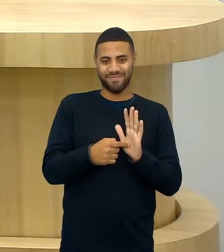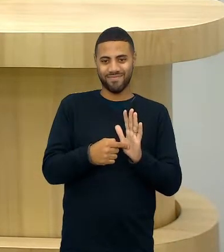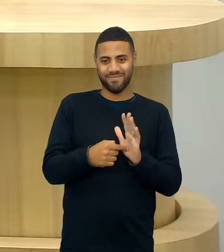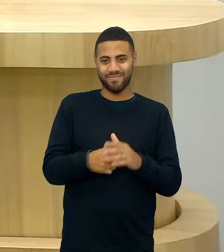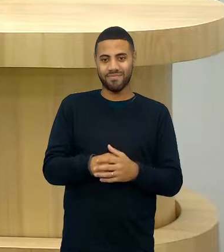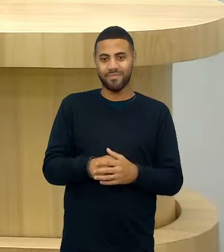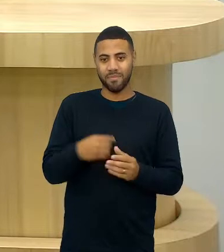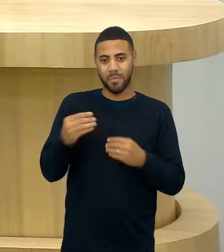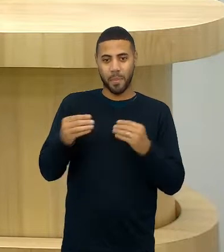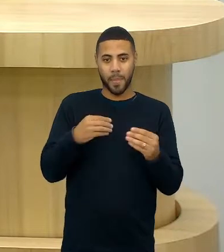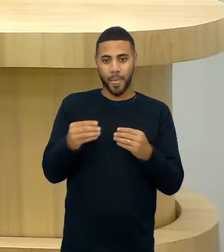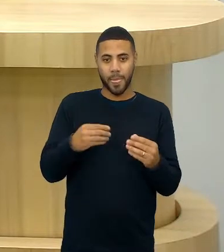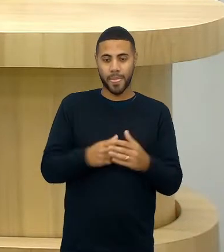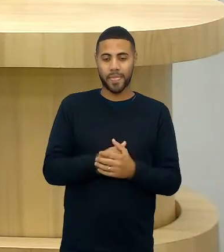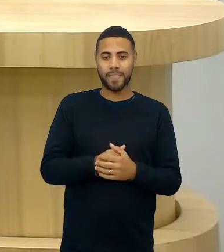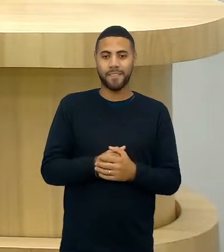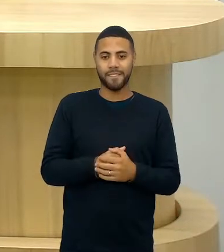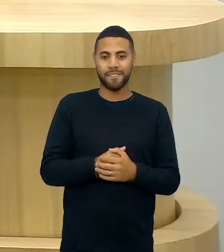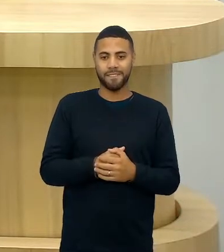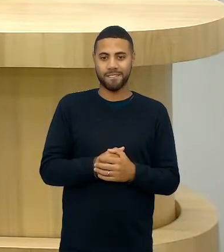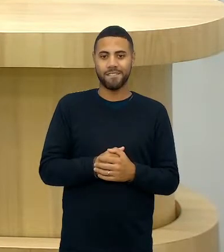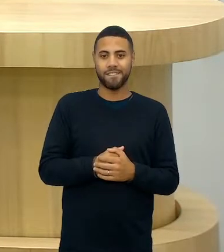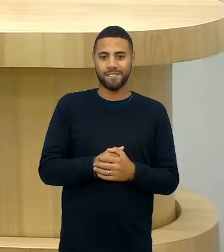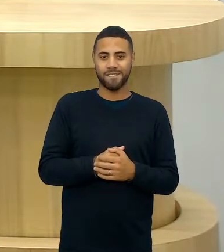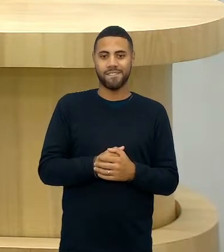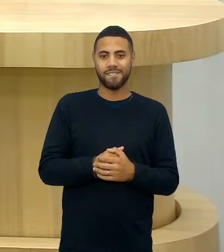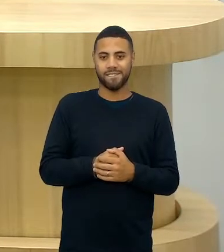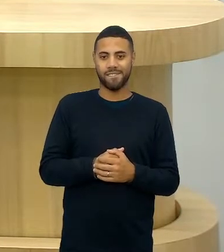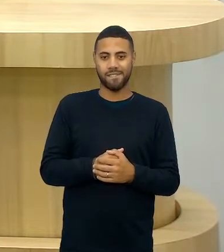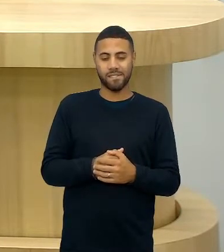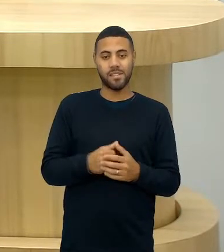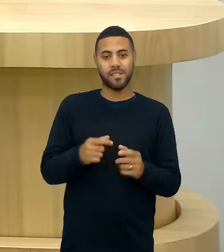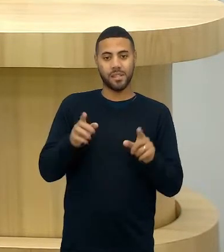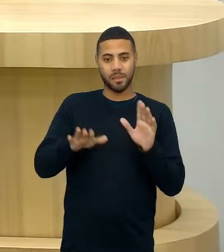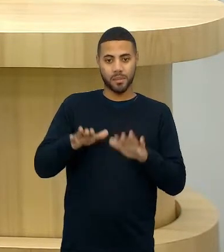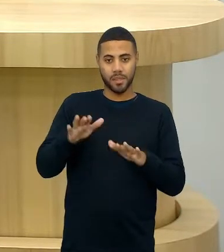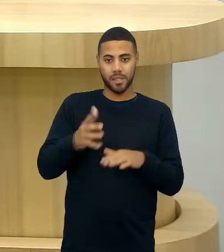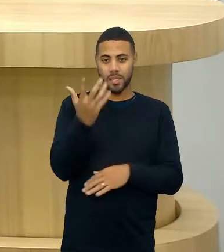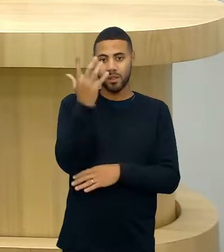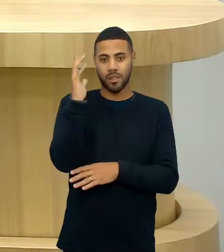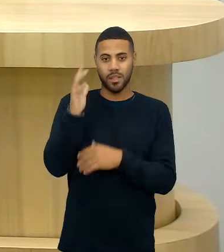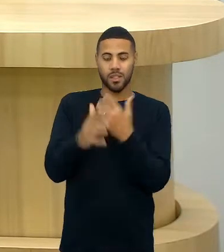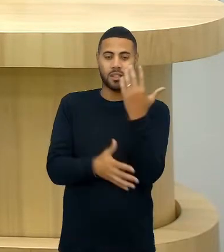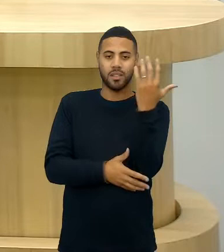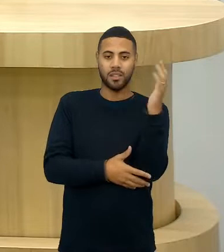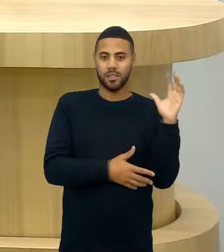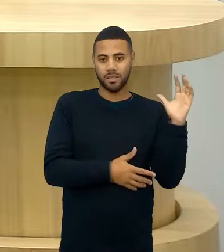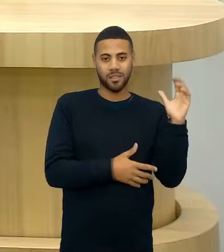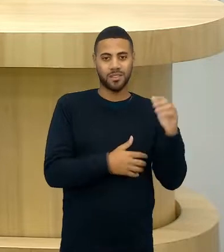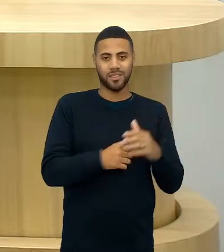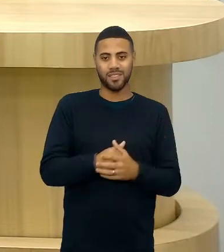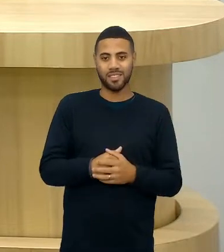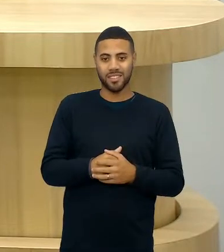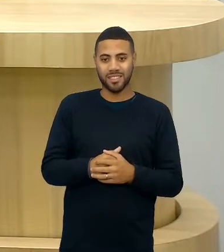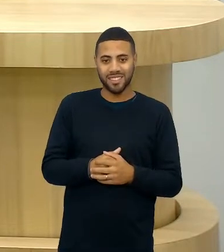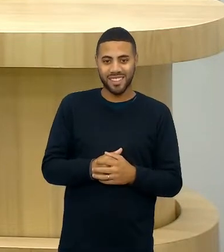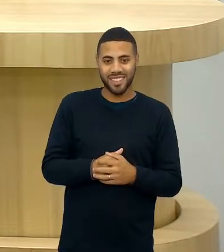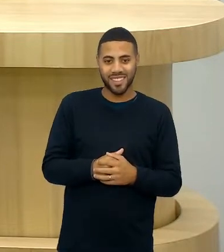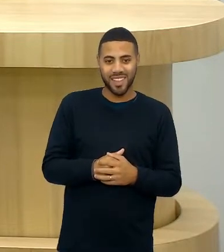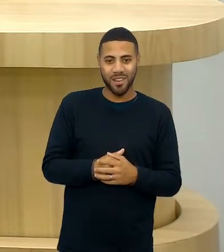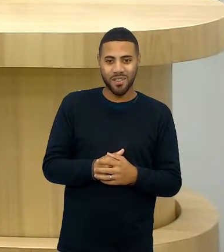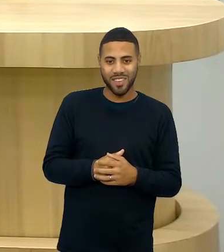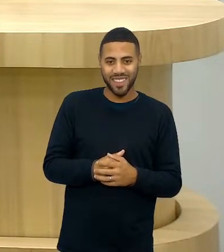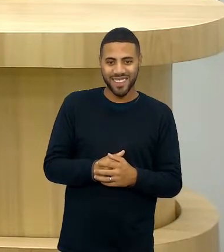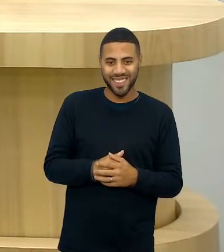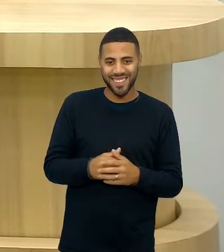do plástico é derivado de petróleo, né, que é um produto retirado da natureza aí, que ele é finito, tá?